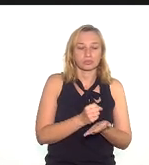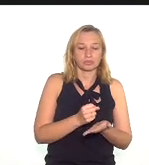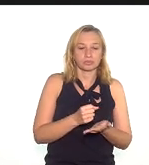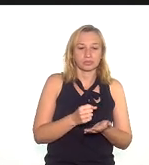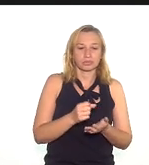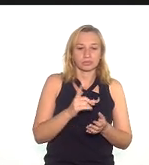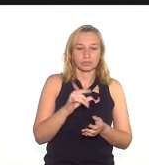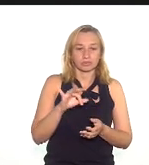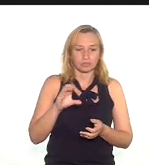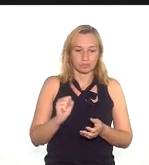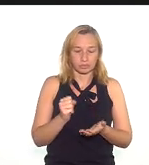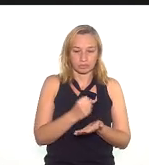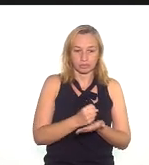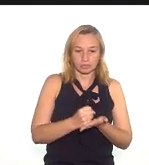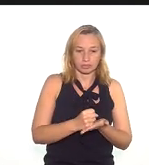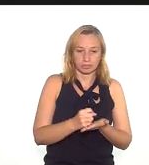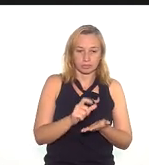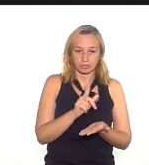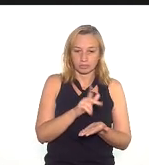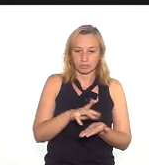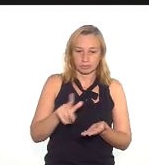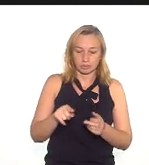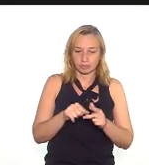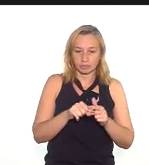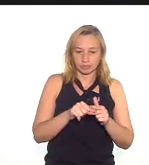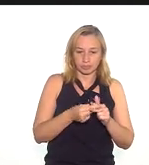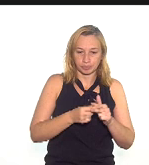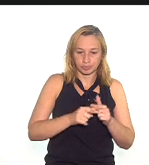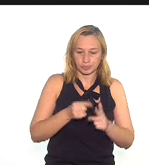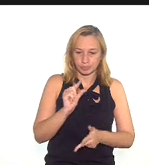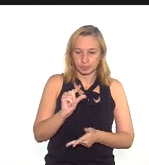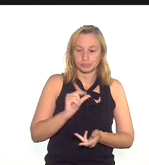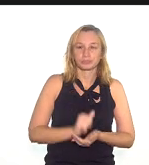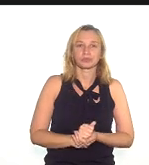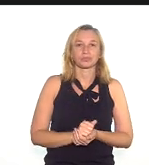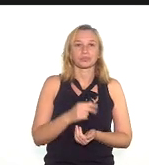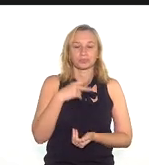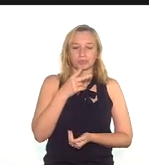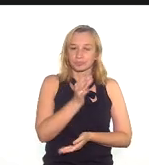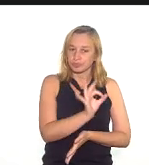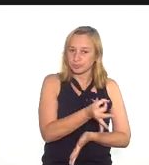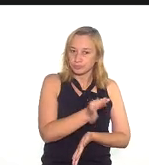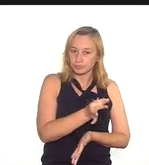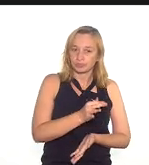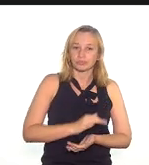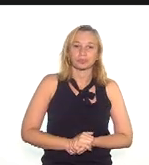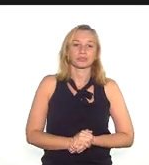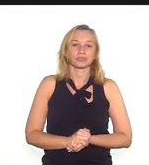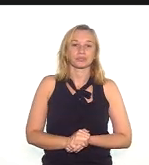as diferenças no próximo slide, ela trata exatamente